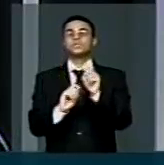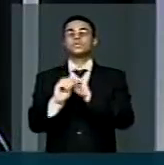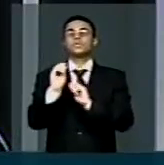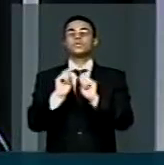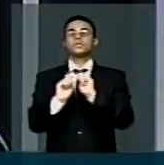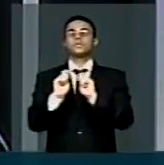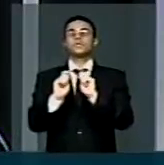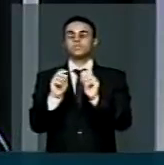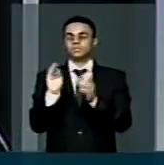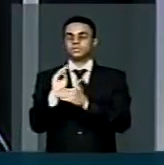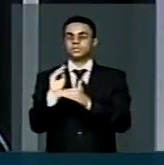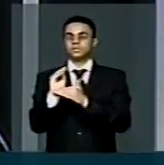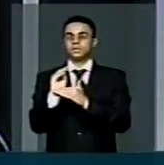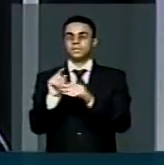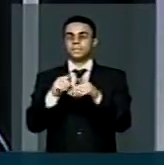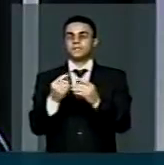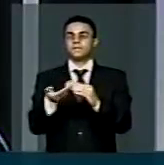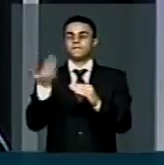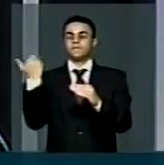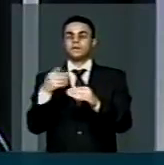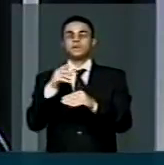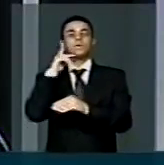vida pública. A situação do governador